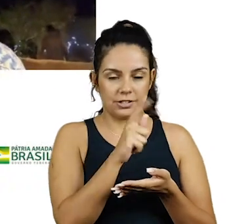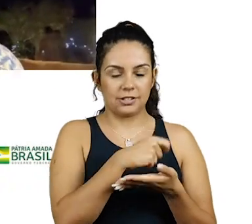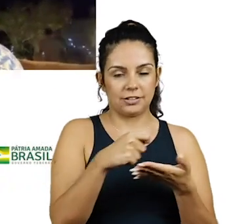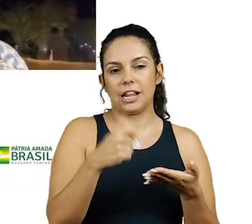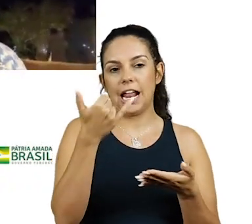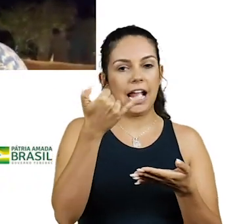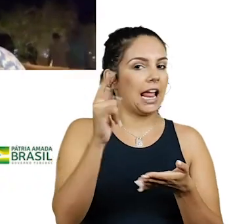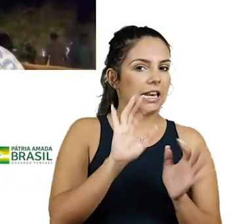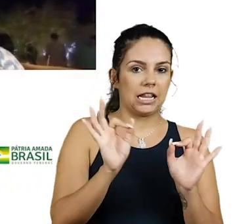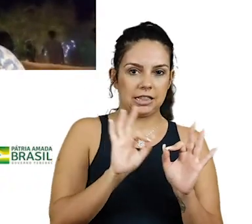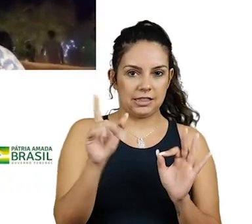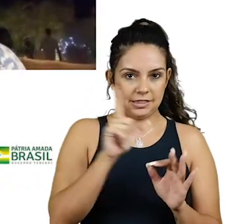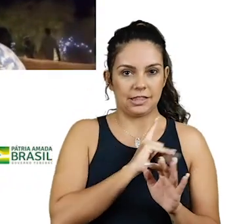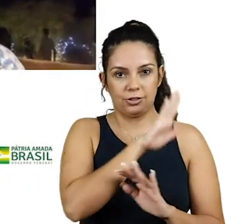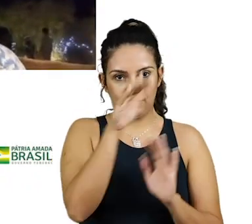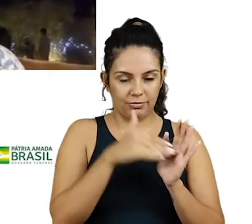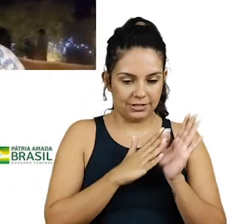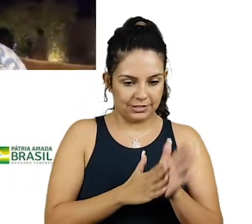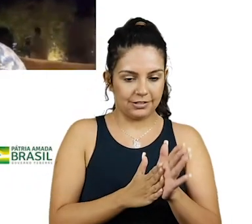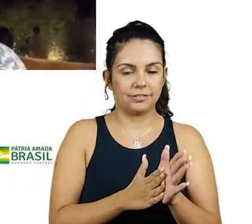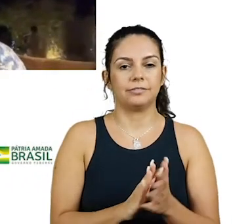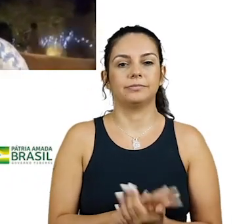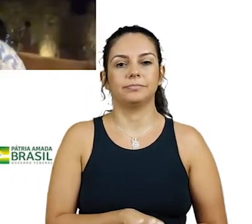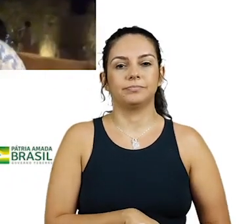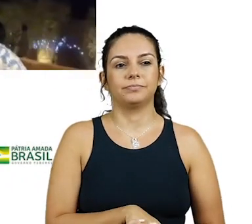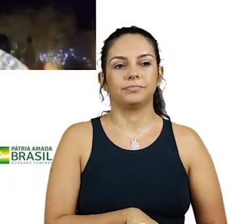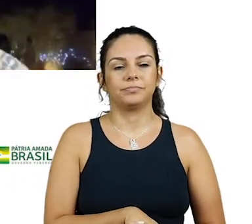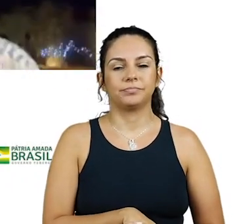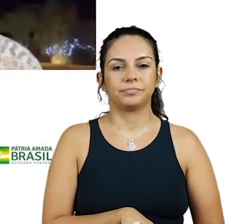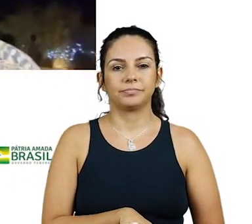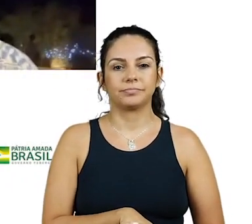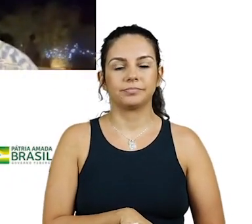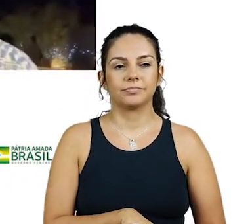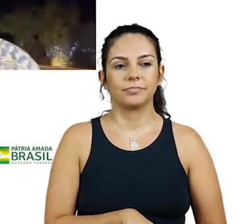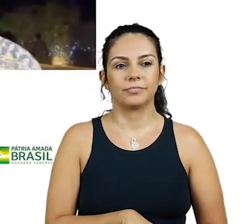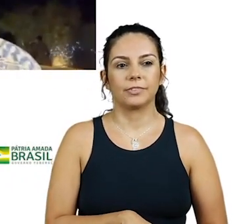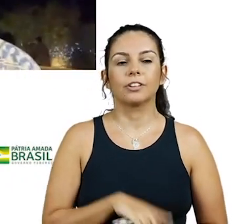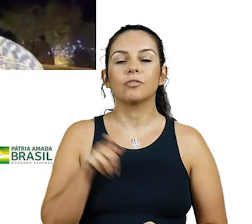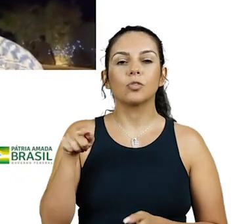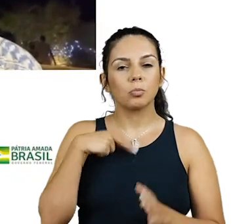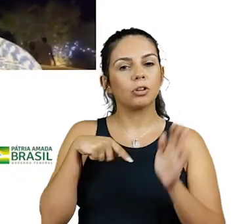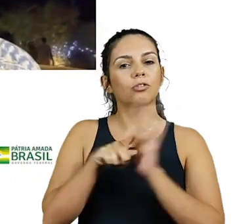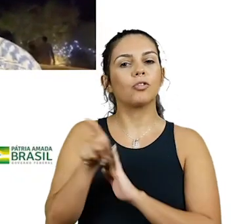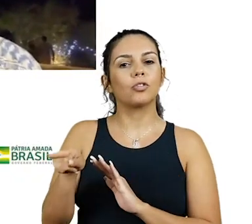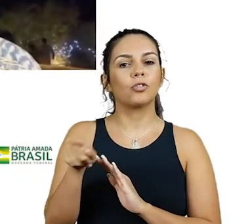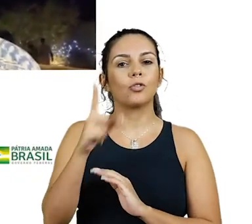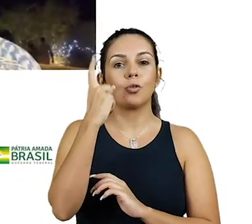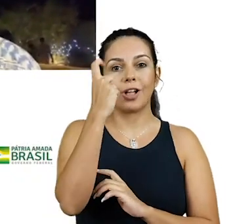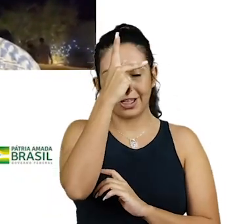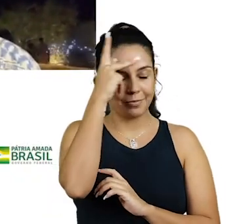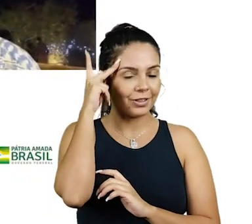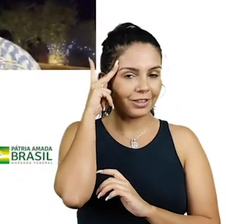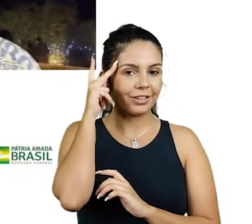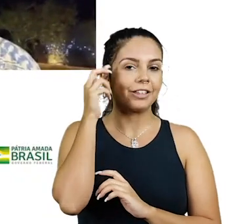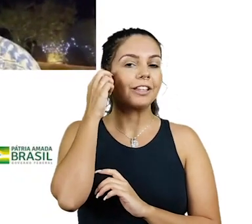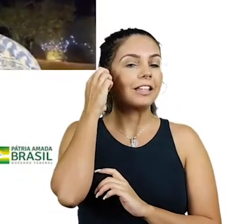escrever em caneta, ele tem toda uma teoria genial e não dá para nem contestar. Você foi a única pessoa que eu conheci na